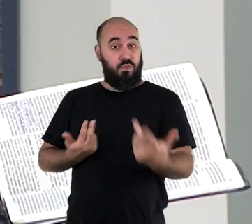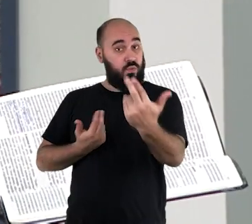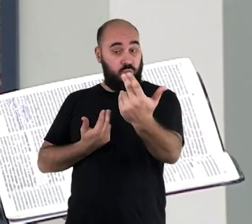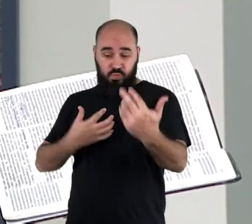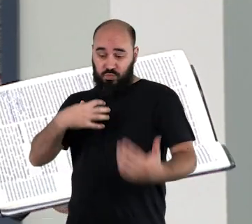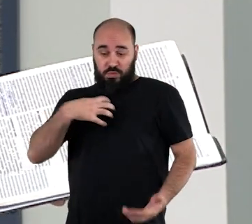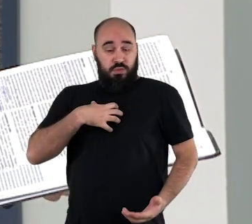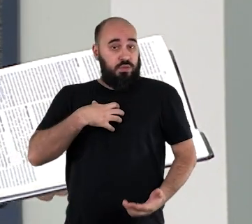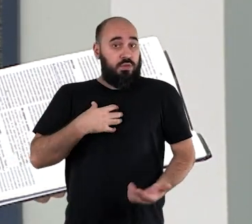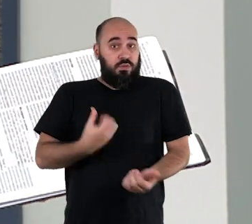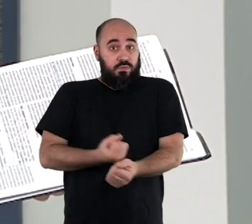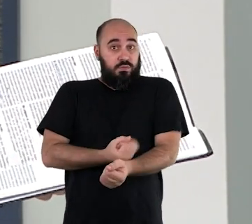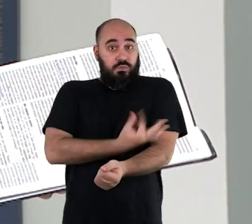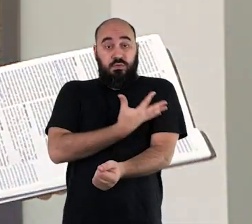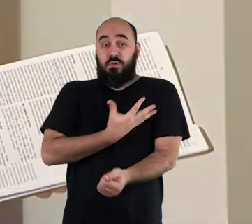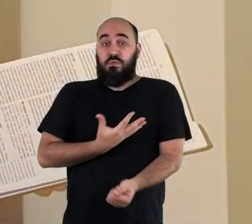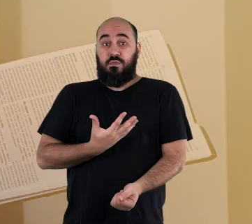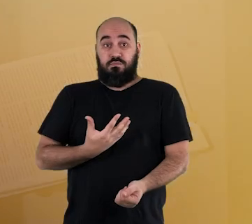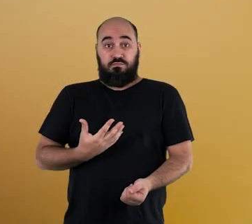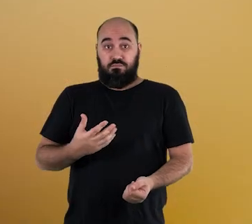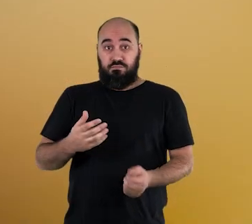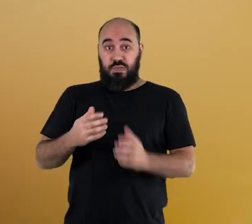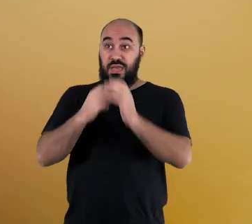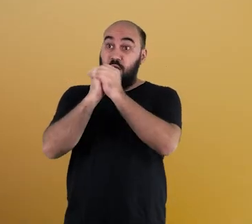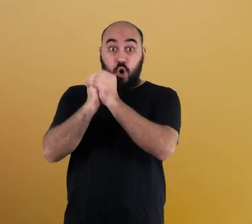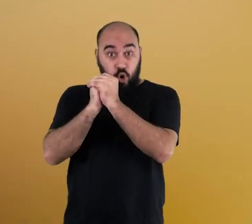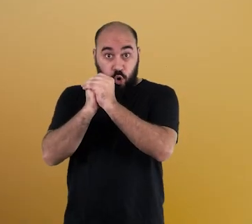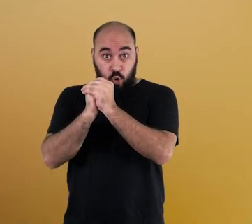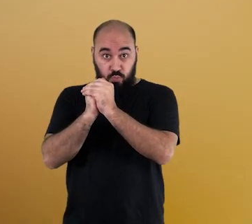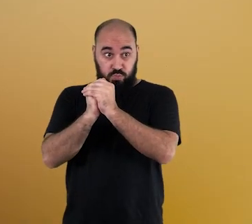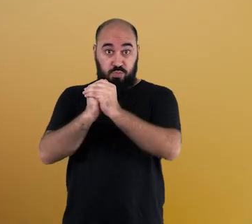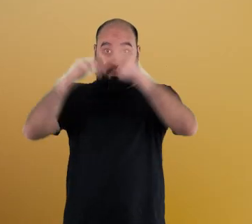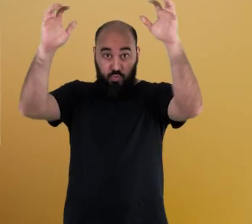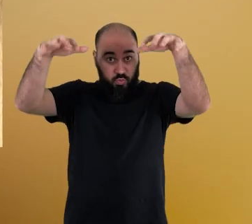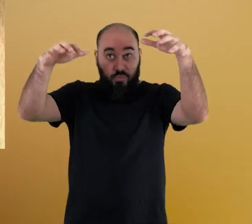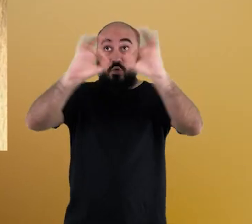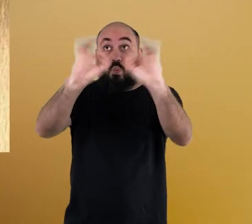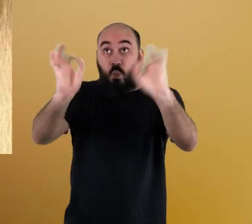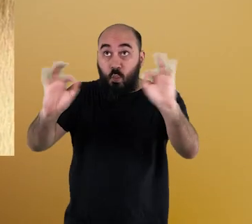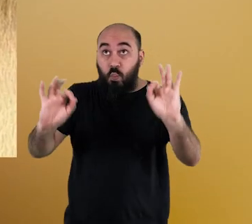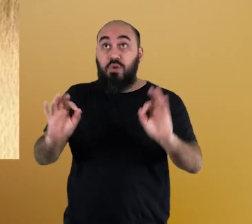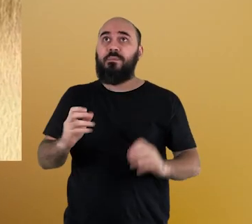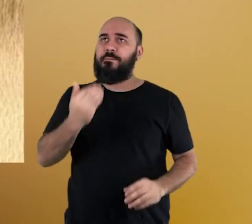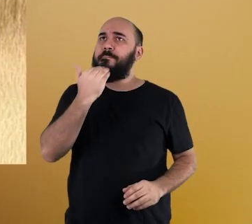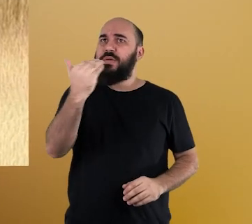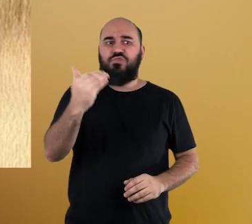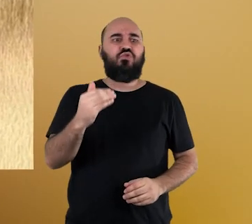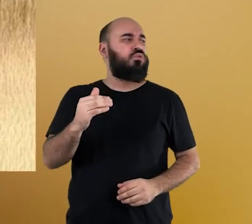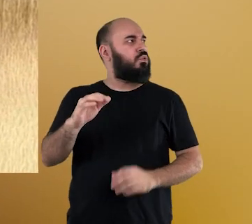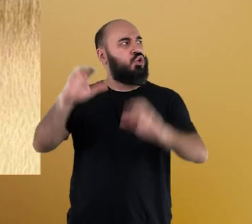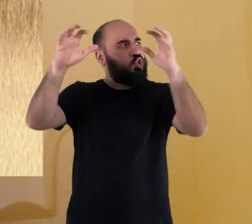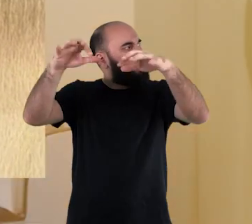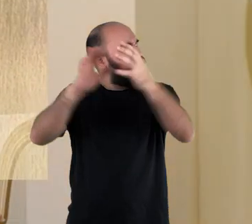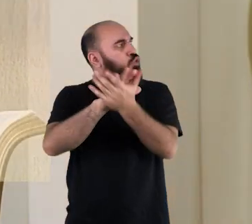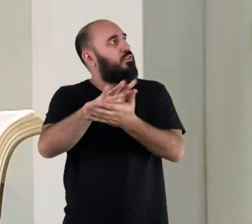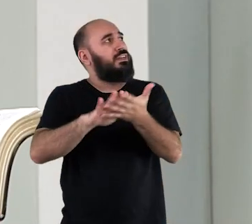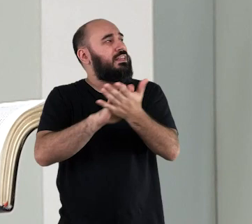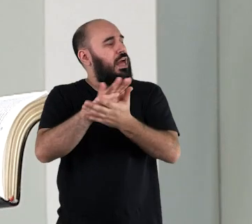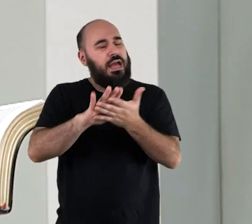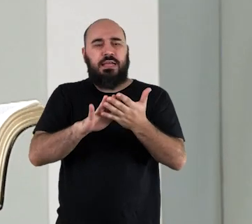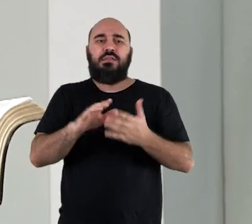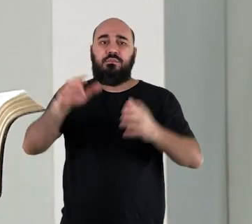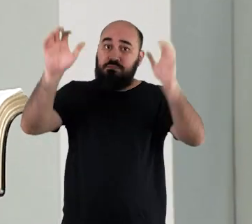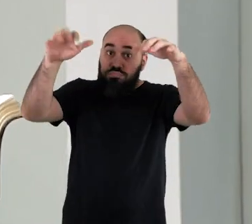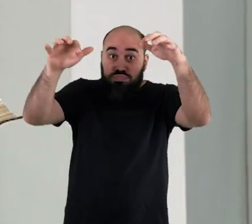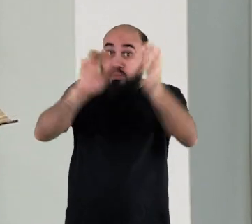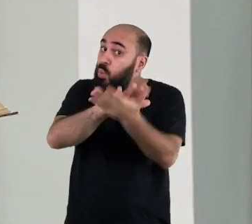mesmos sentimentos nossos e ele orou para que não chovesse e não choveu. E depois ele orou para que Deus mandasse chuva e a chuva veio.